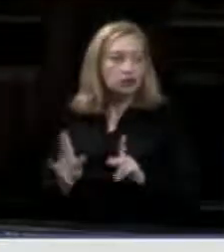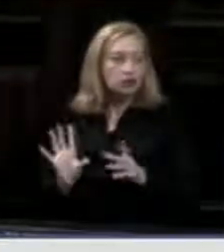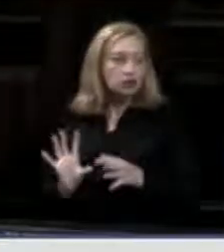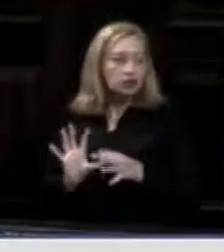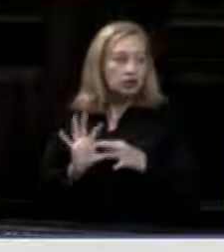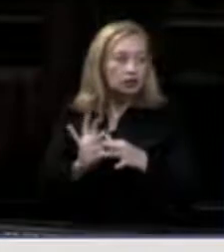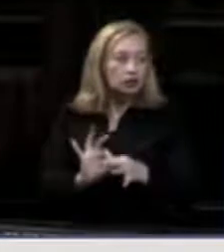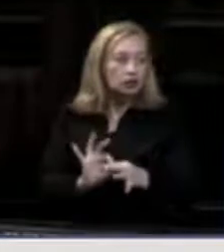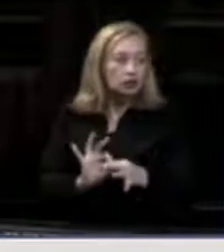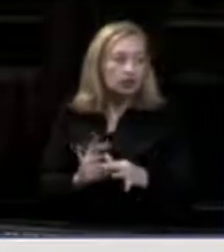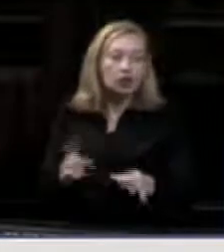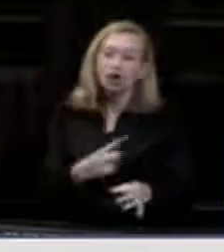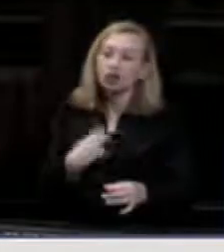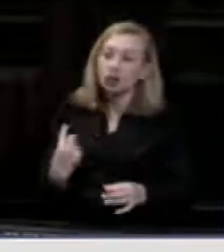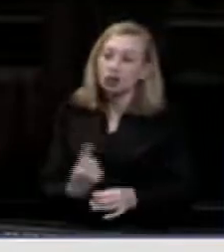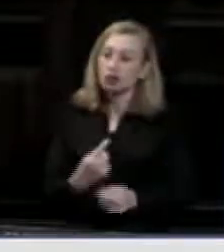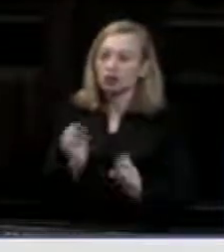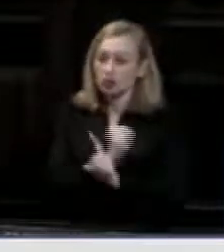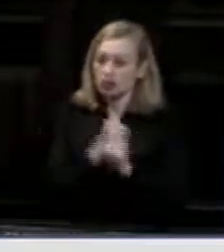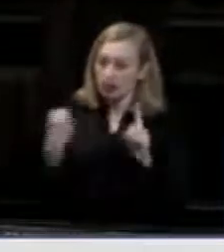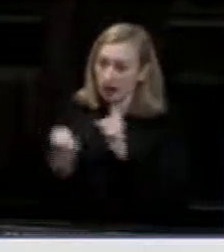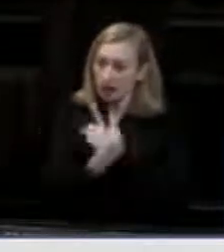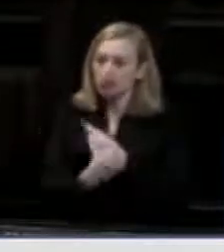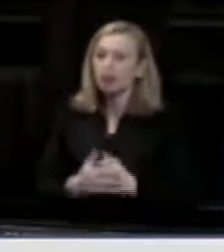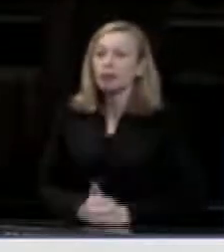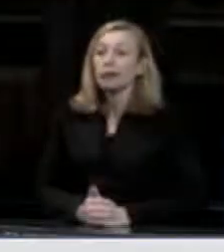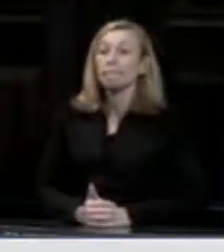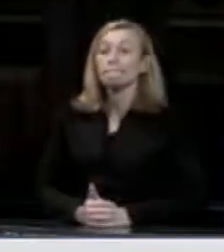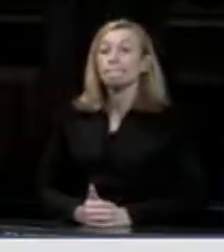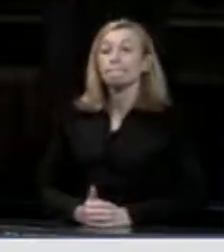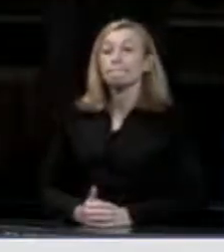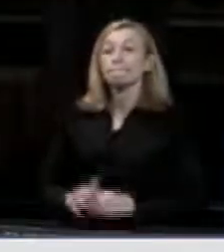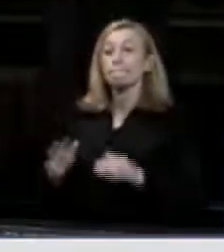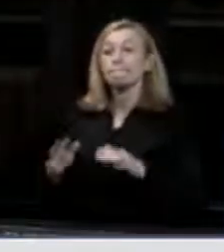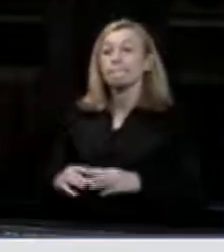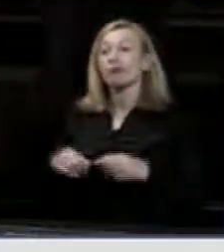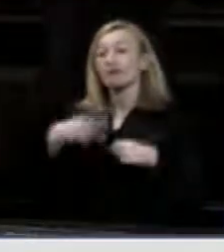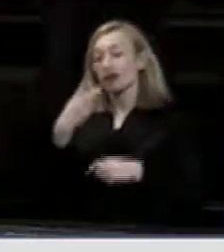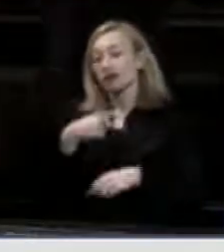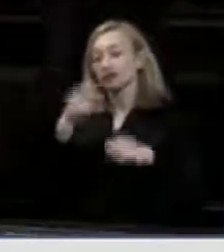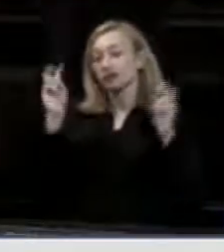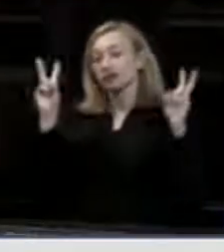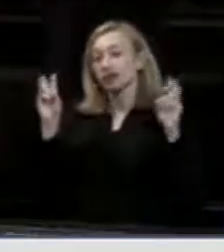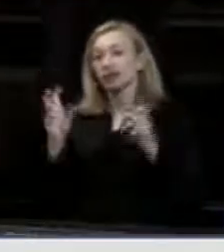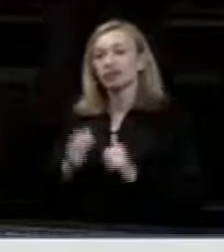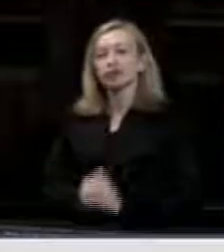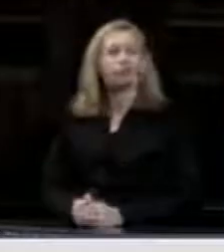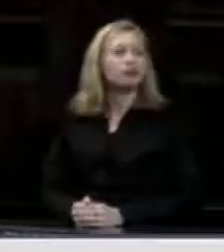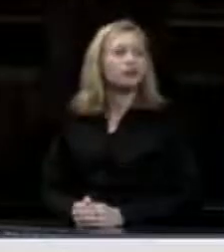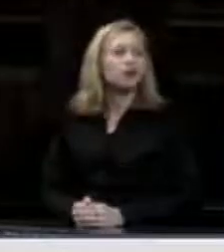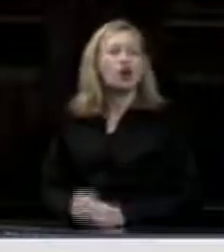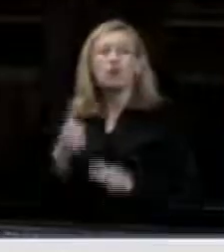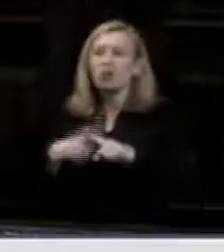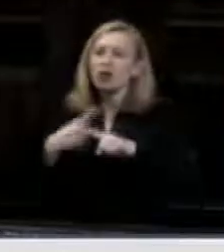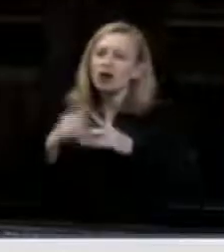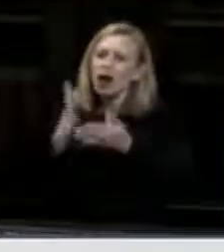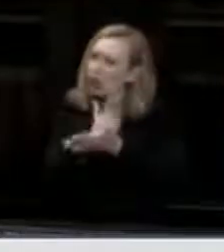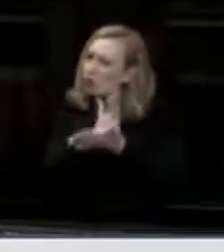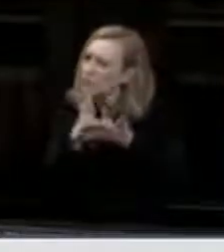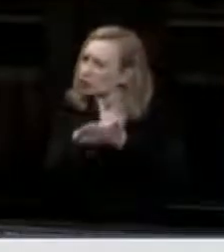nossa sociedade. Mas estou chamando esse tema porque alguns